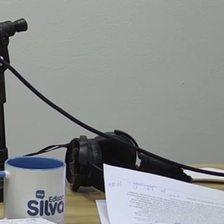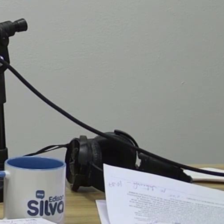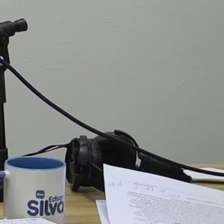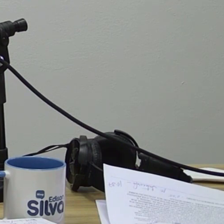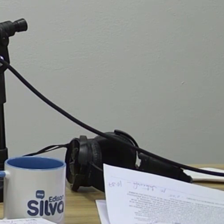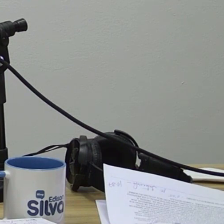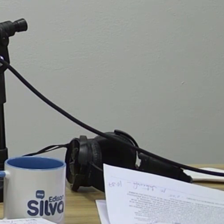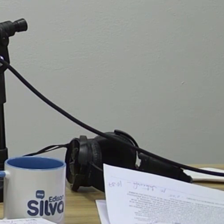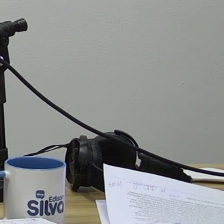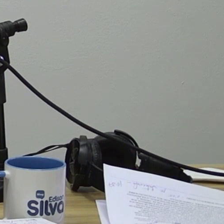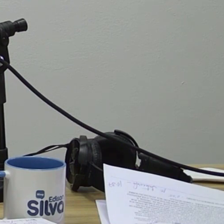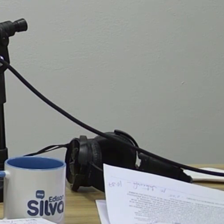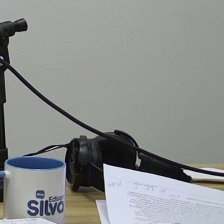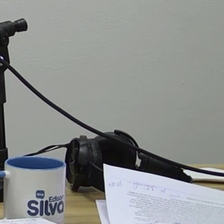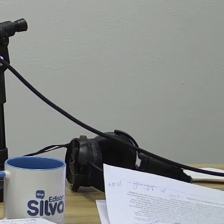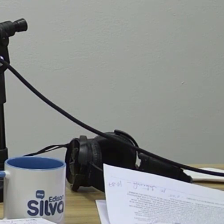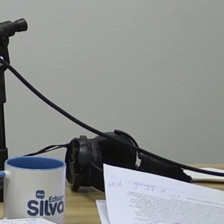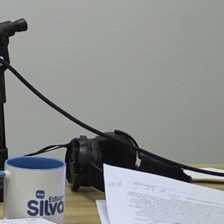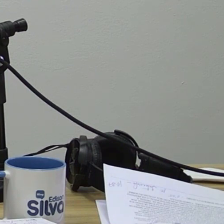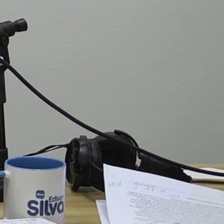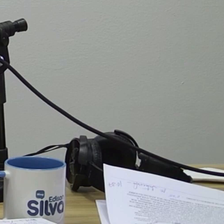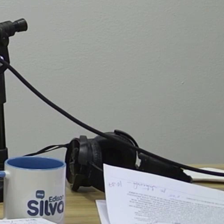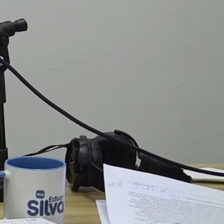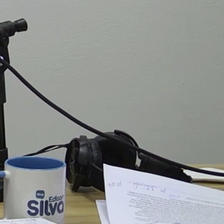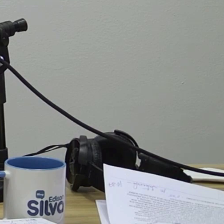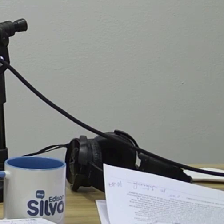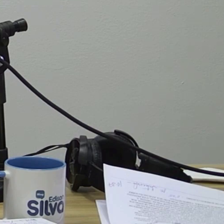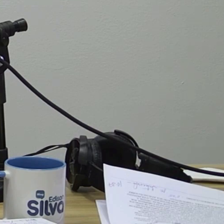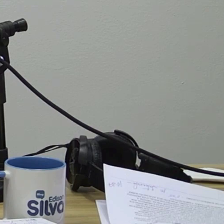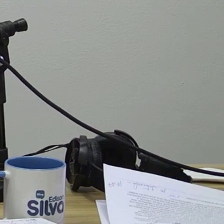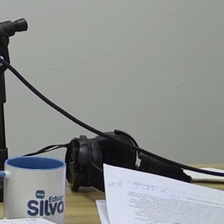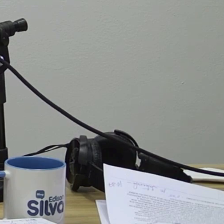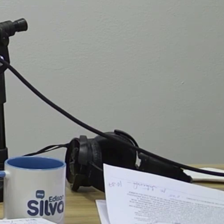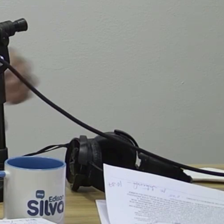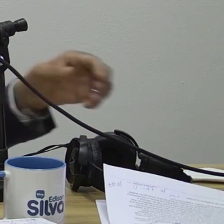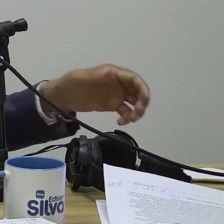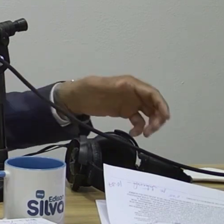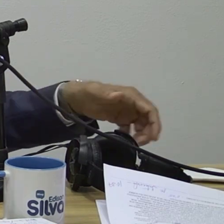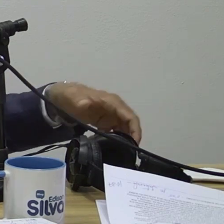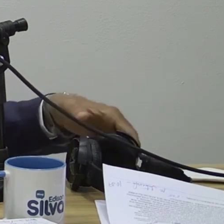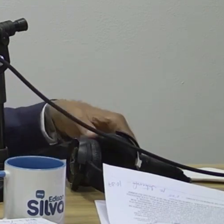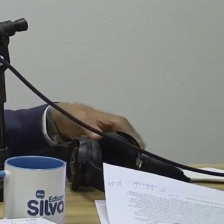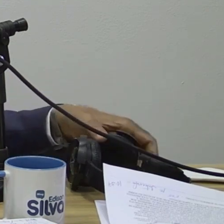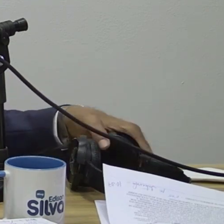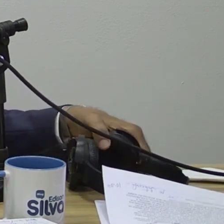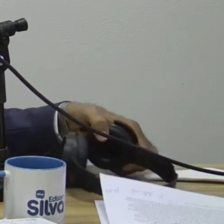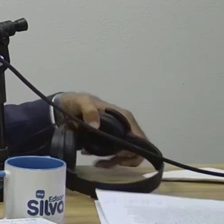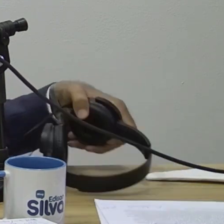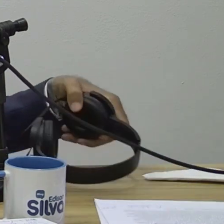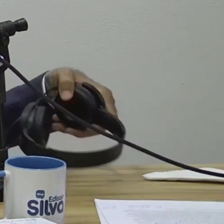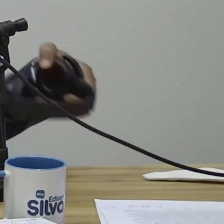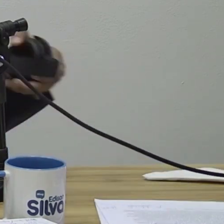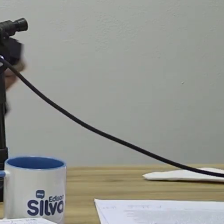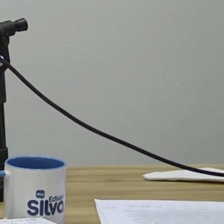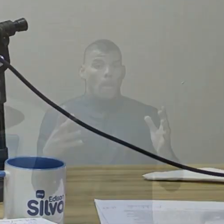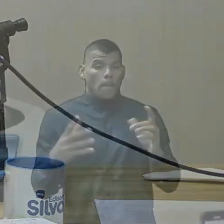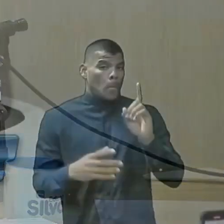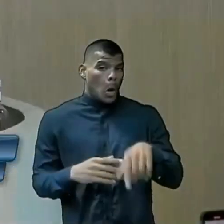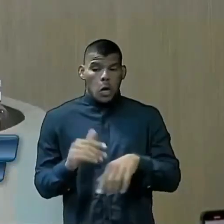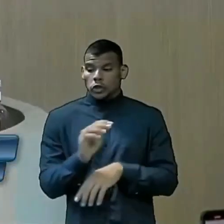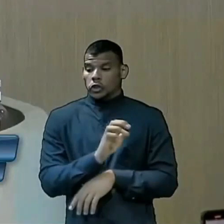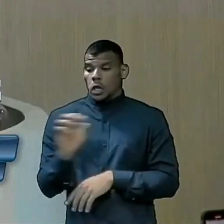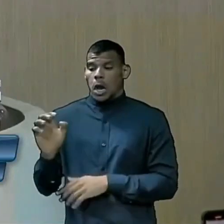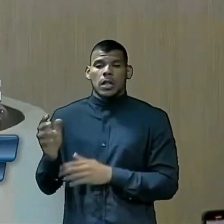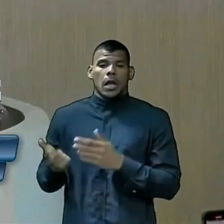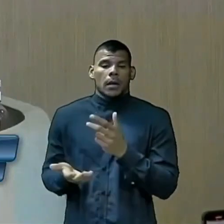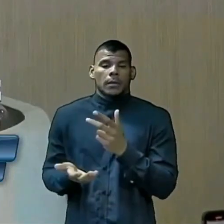assunto, como a do deputado estadual cearense, Sargento Reginaldo. Vamos ouvi-lo. É